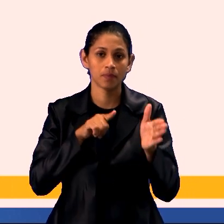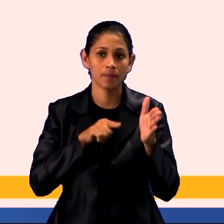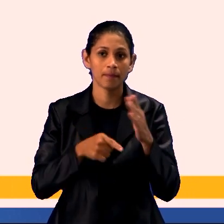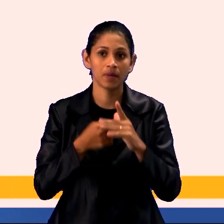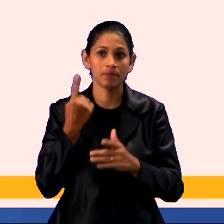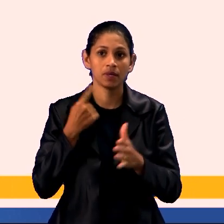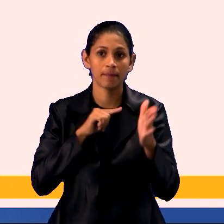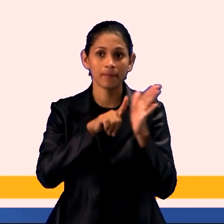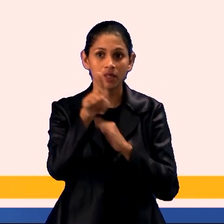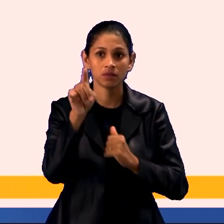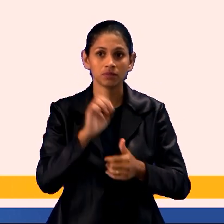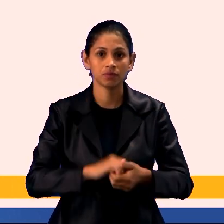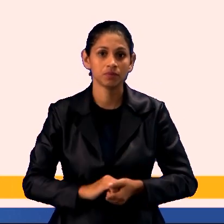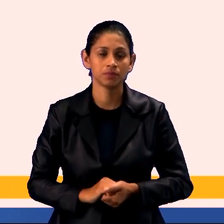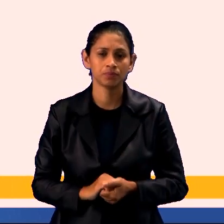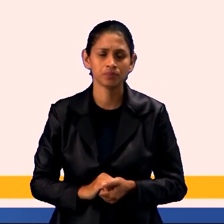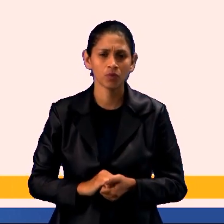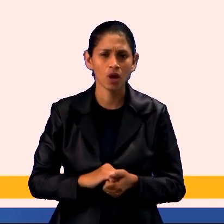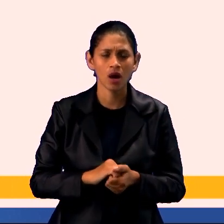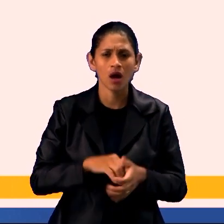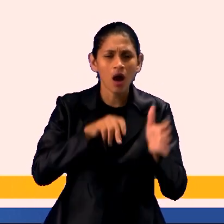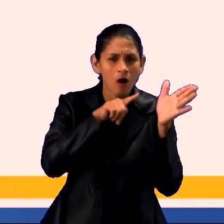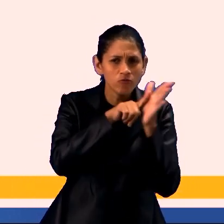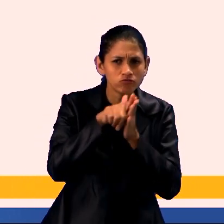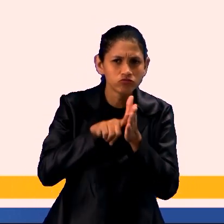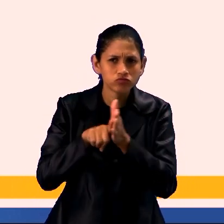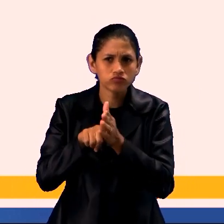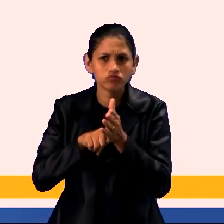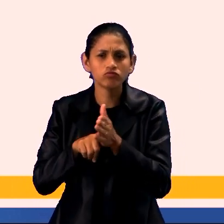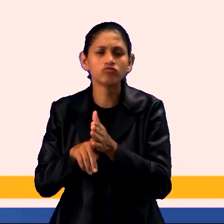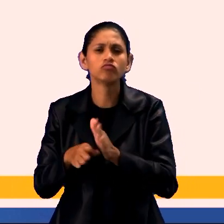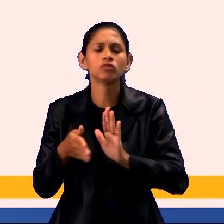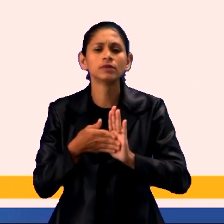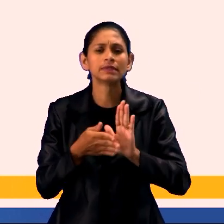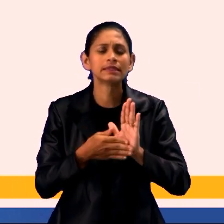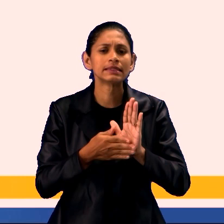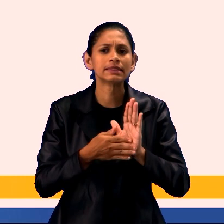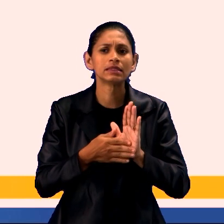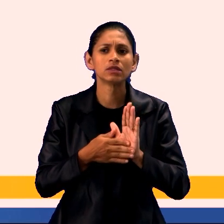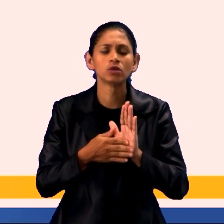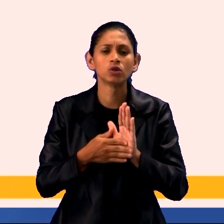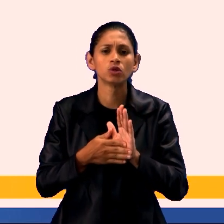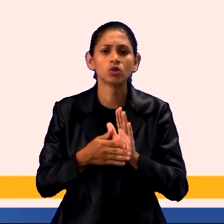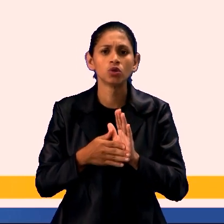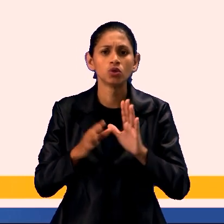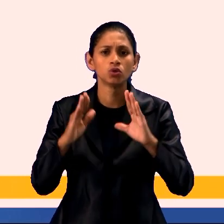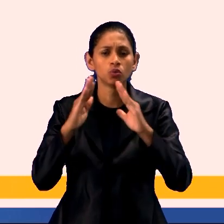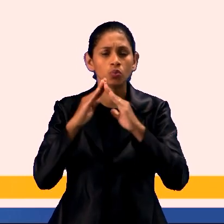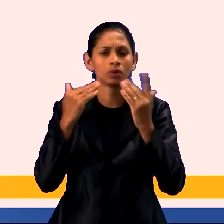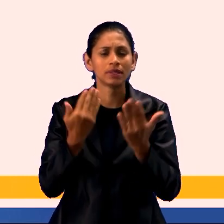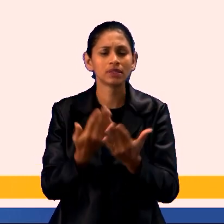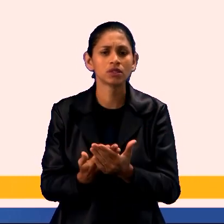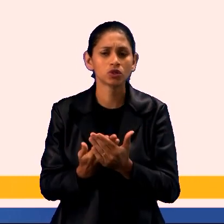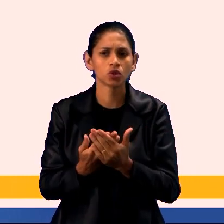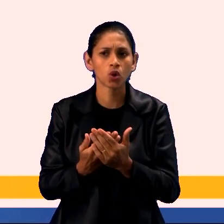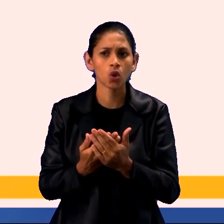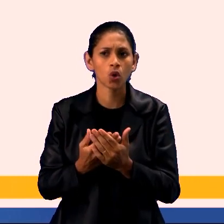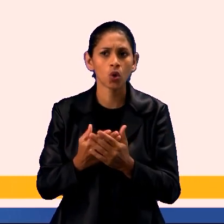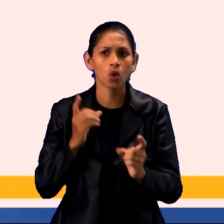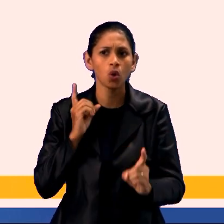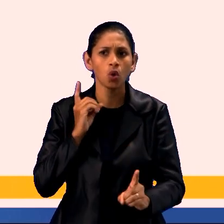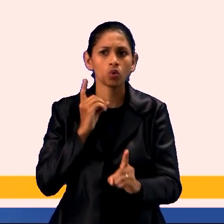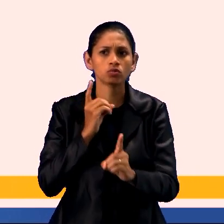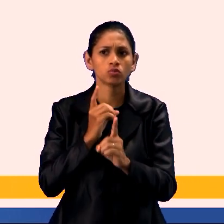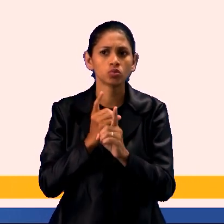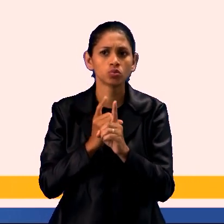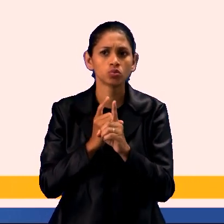Primeira questão. Uma pesquisa realizada com alunos de um colégio constatou que 3/4